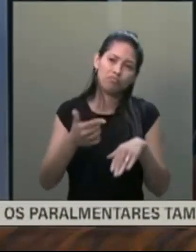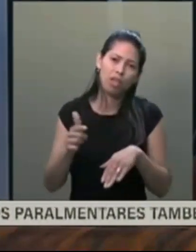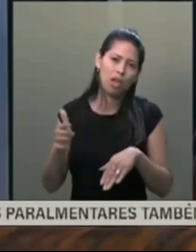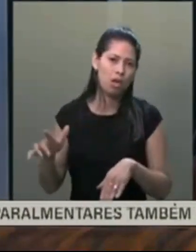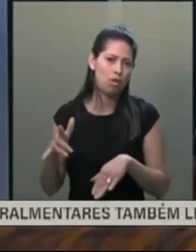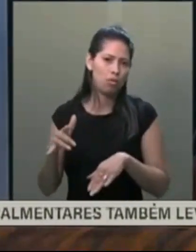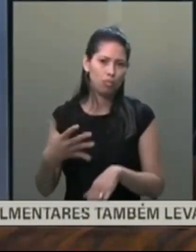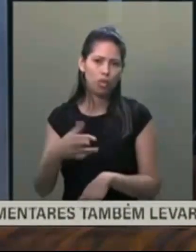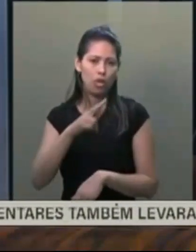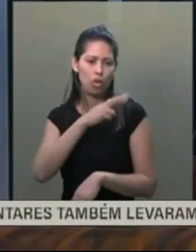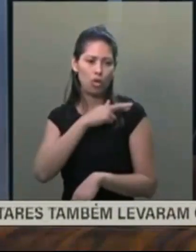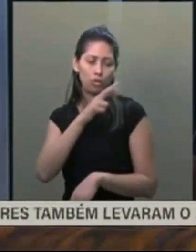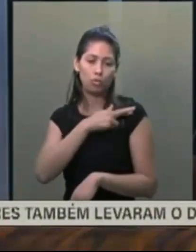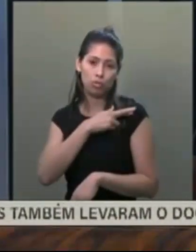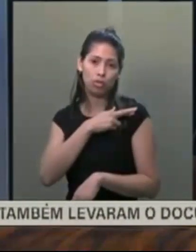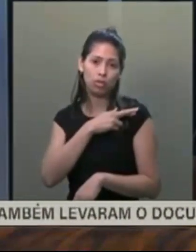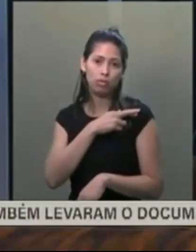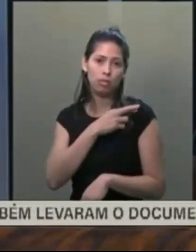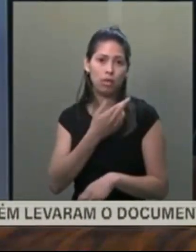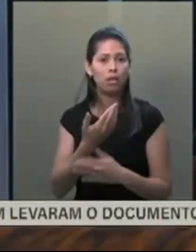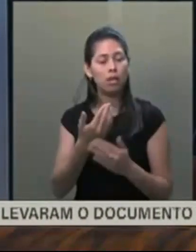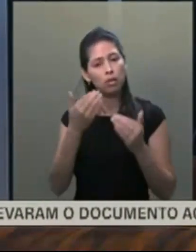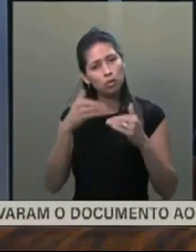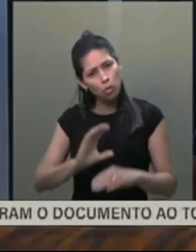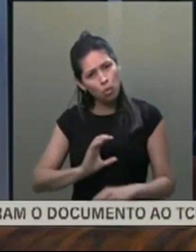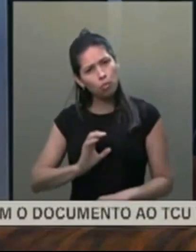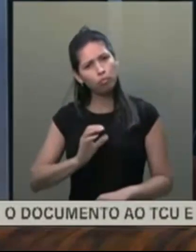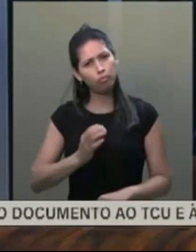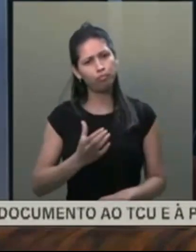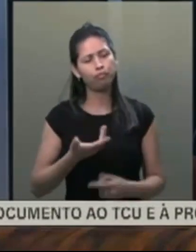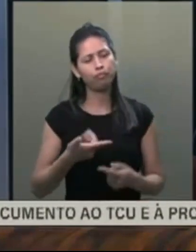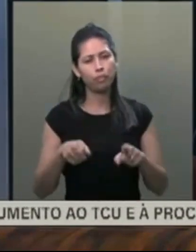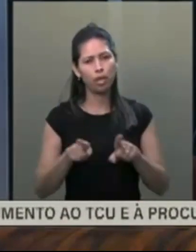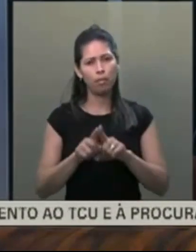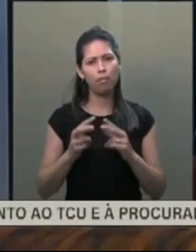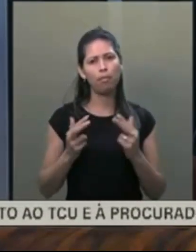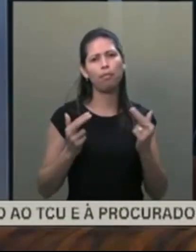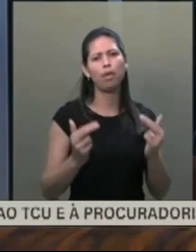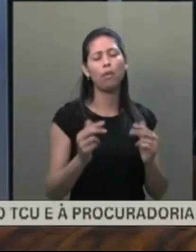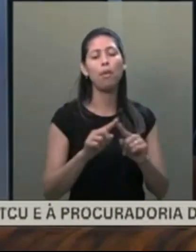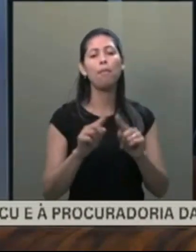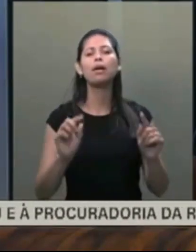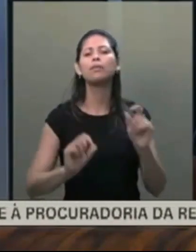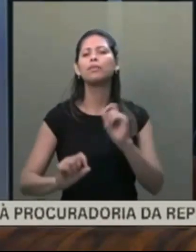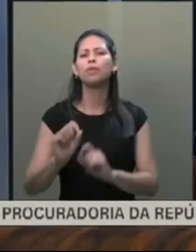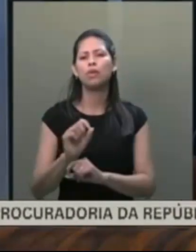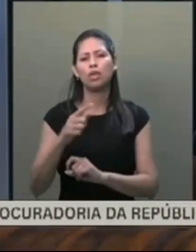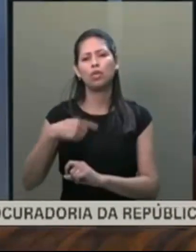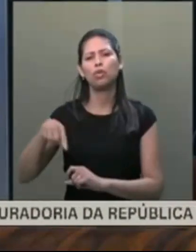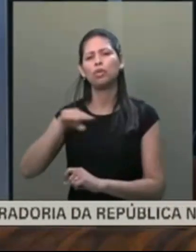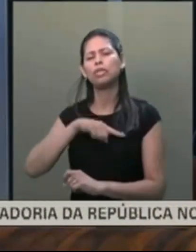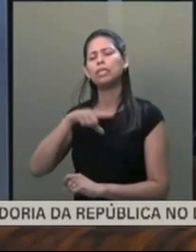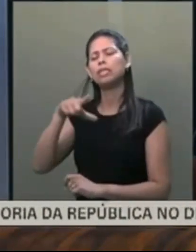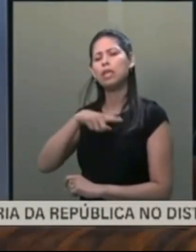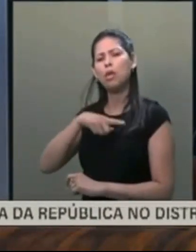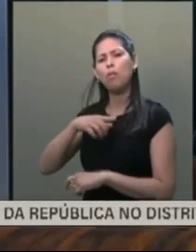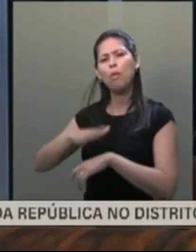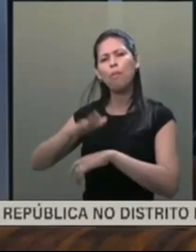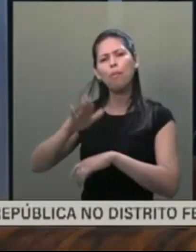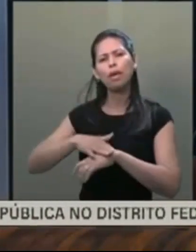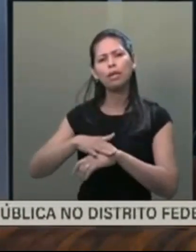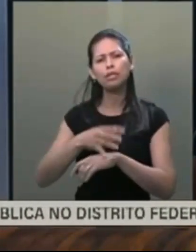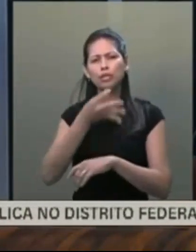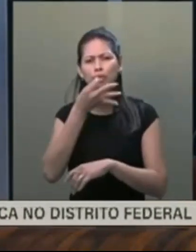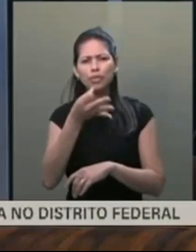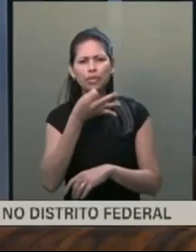tão honestas. Senhor presidente, nós vivemos um momento muito crítico e eu